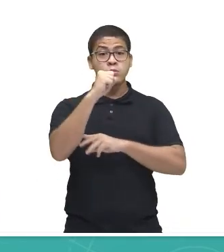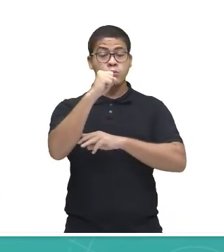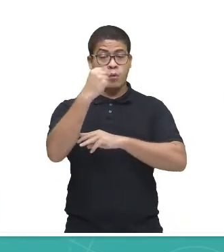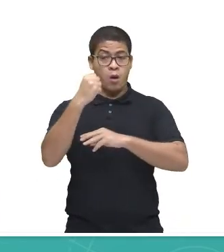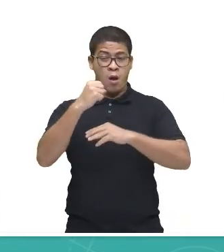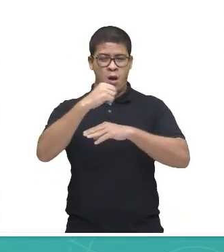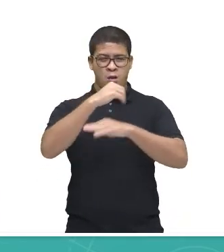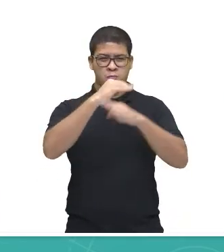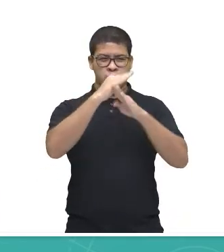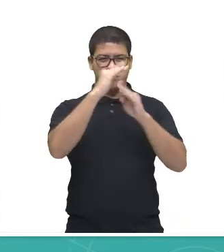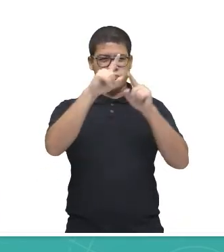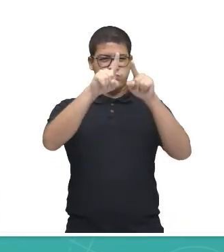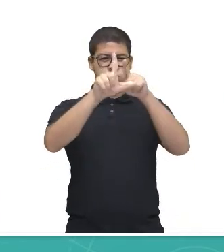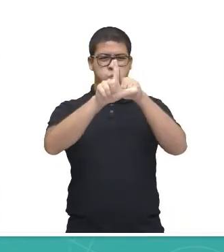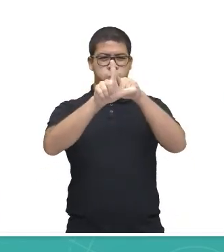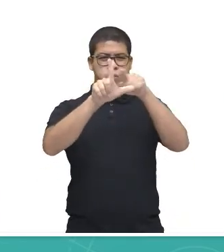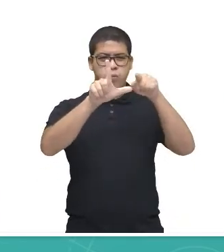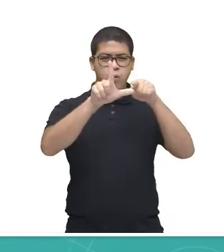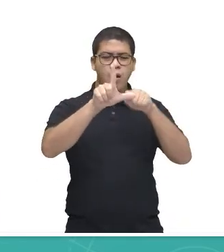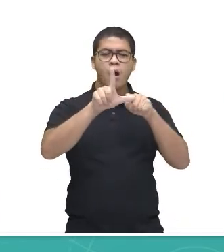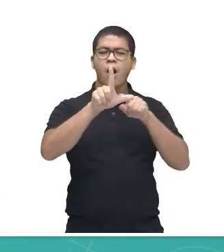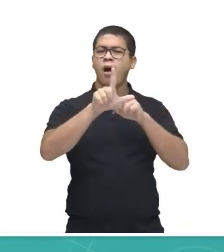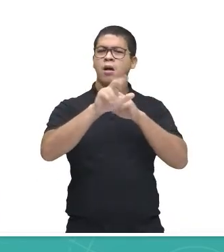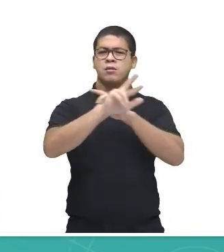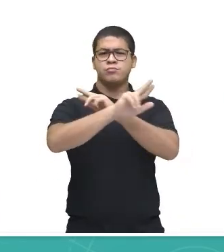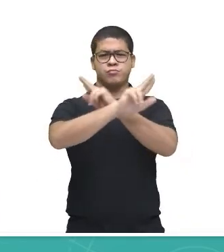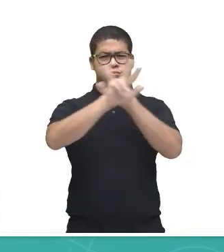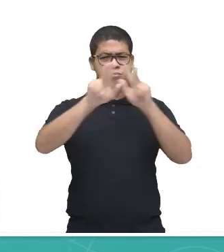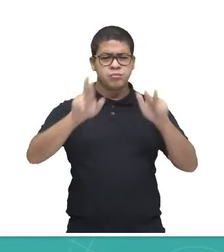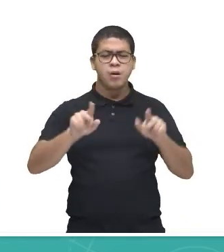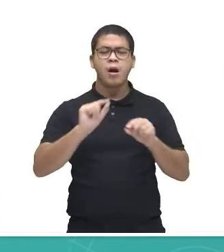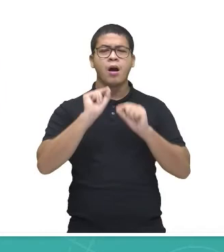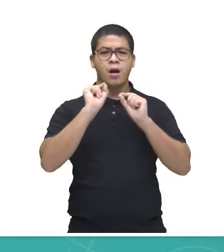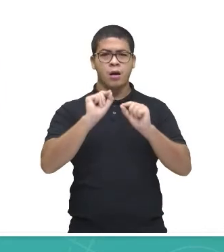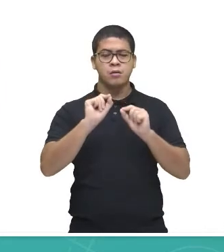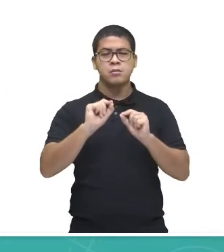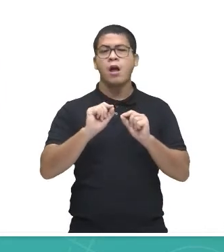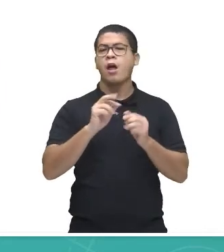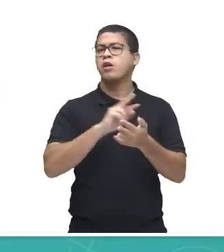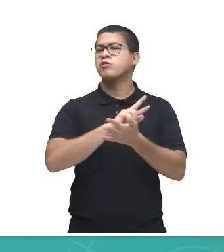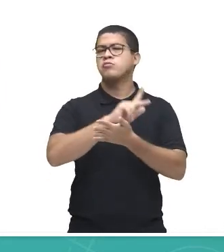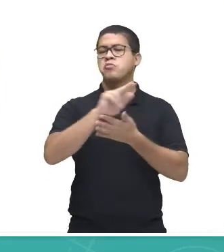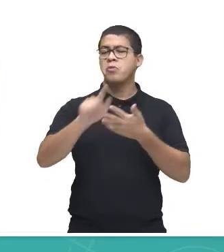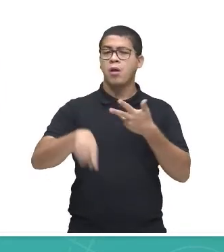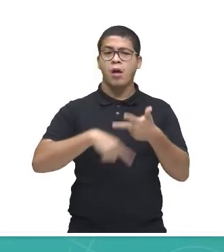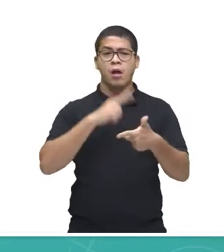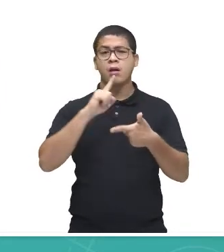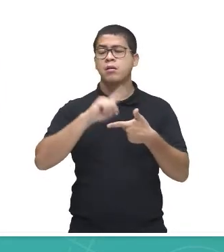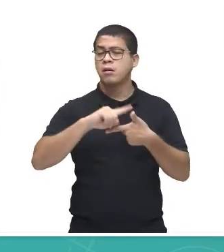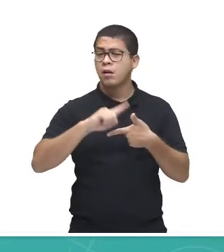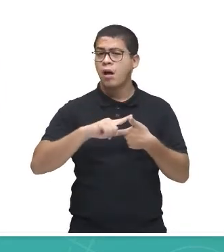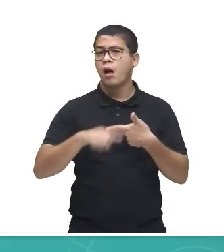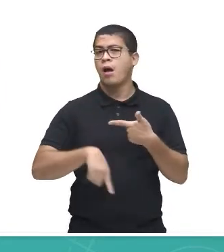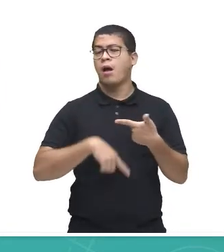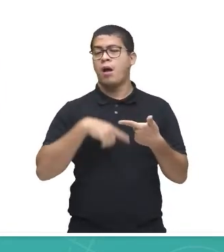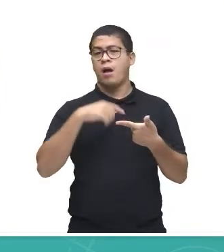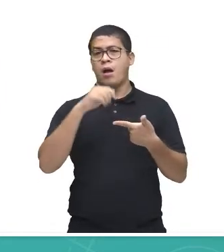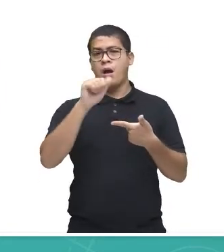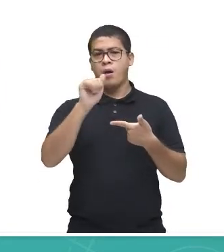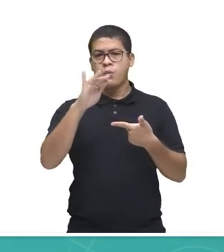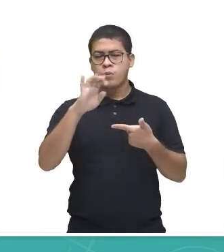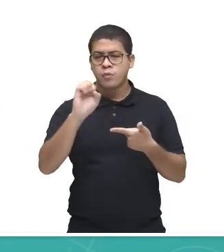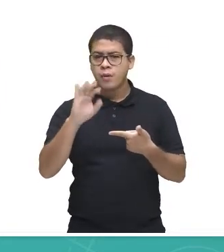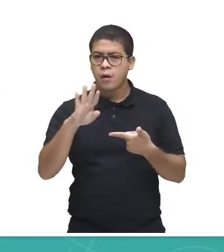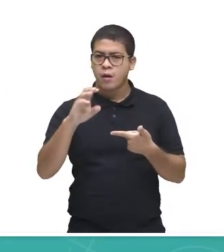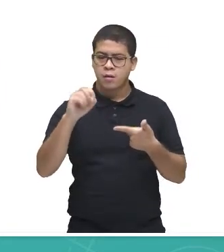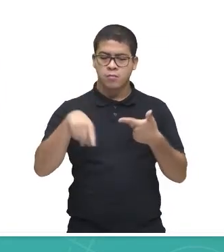a esse encontro dessas retas e a classificação em alternos, colaterais, internos e